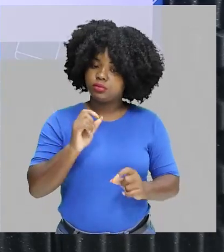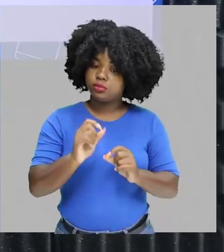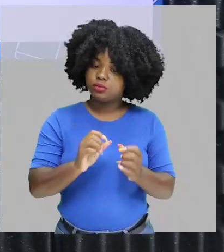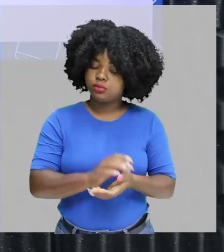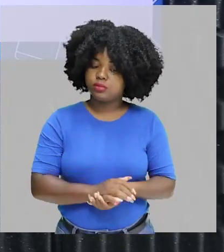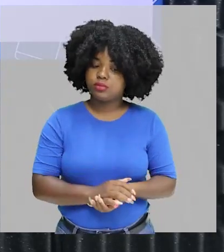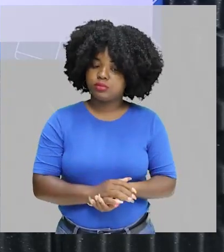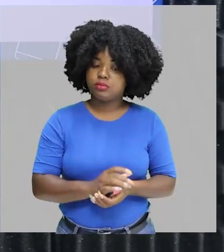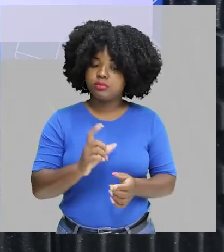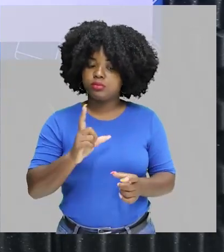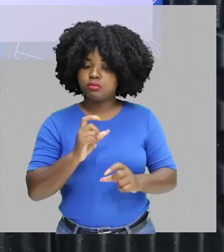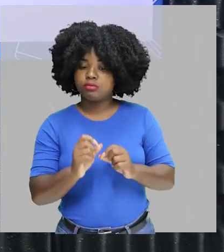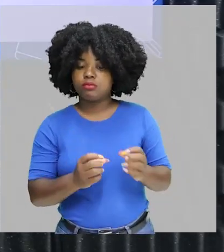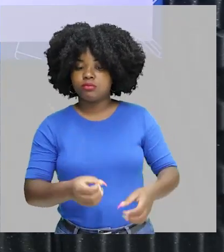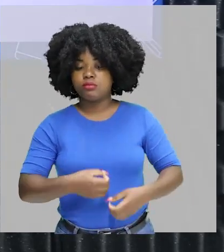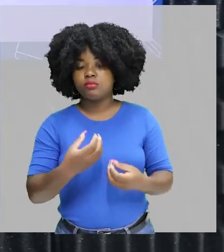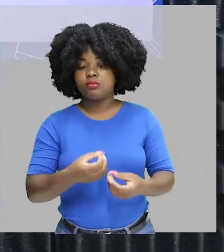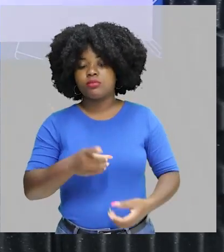vou ter a formação de um